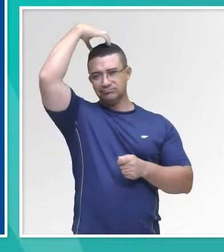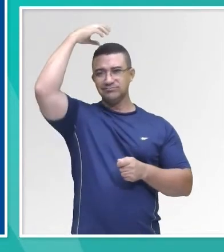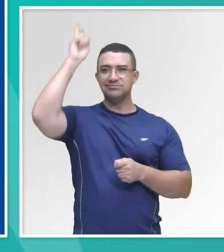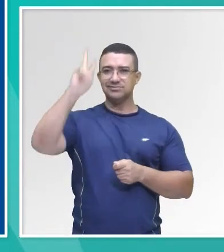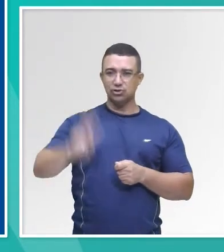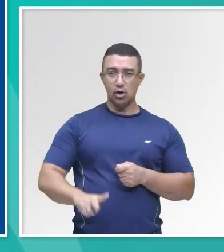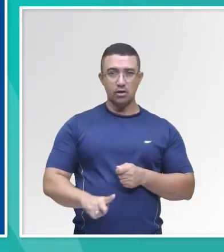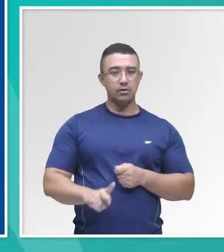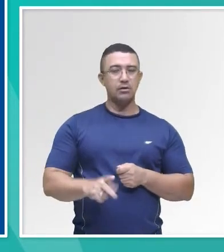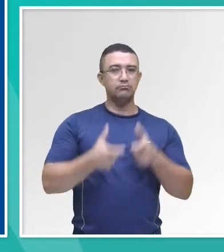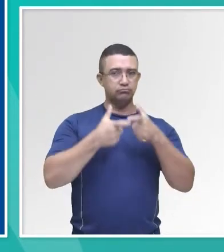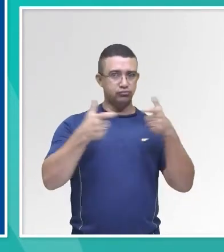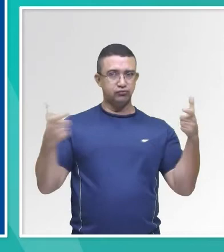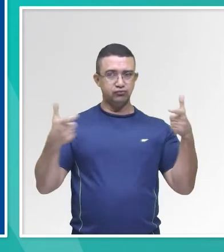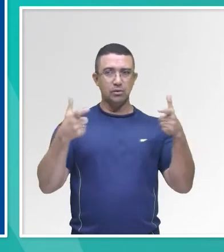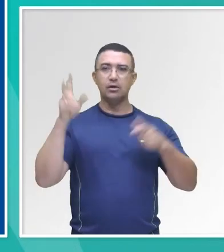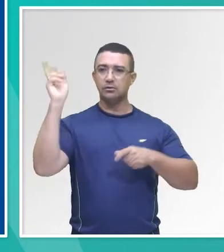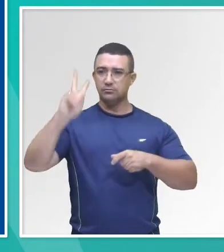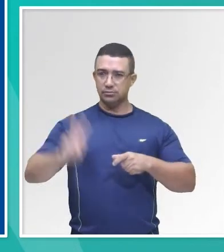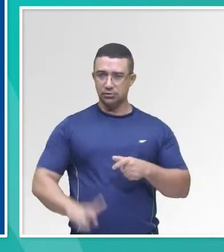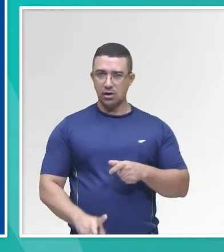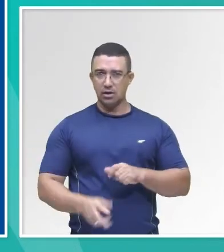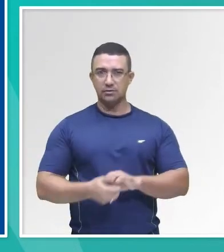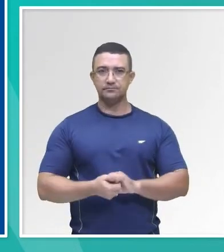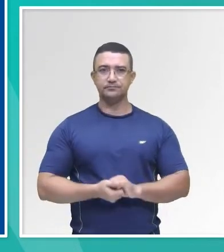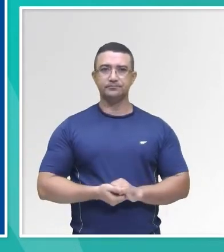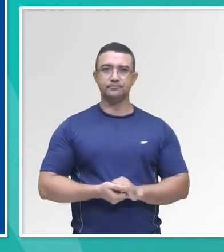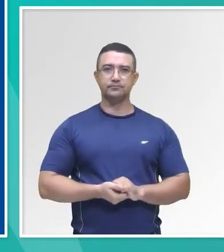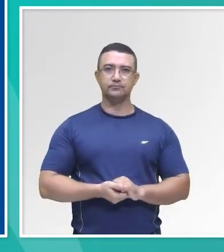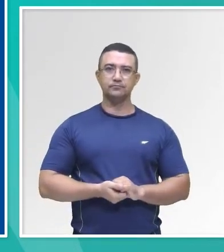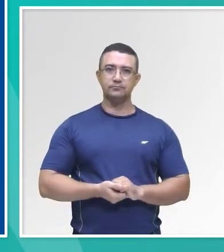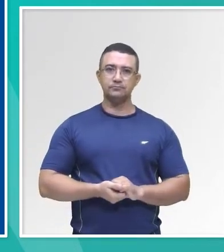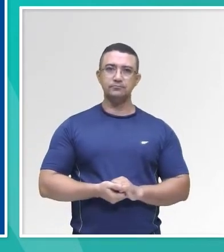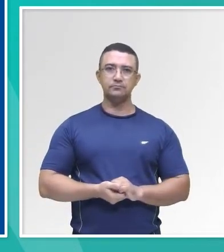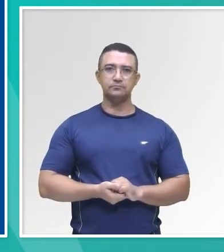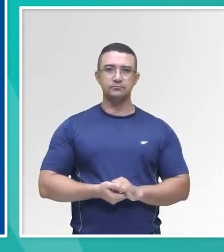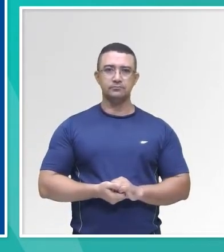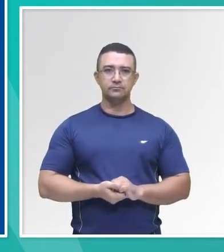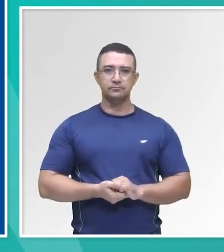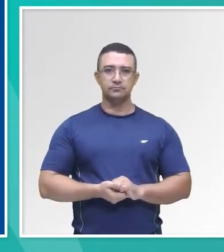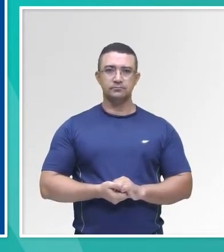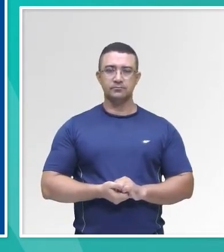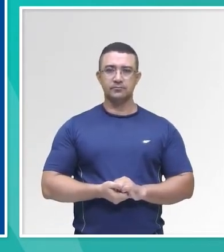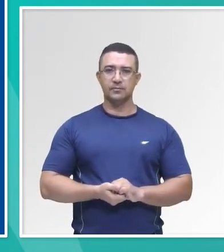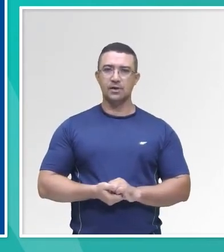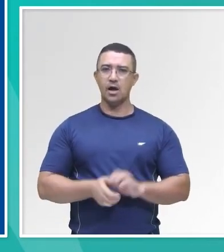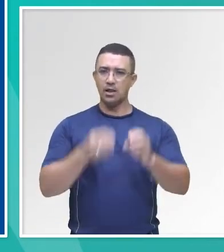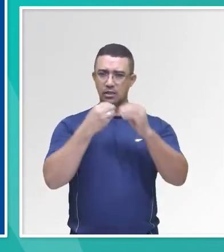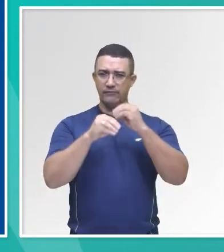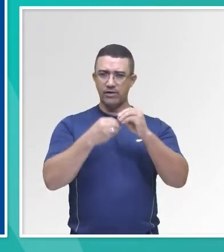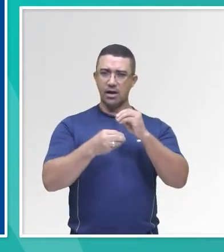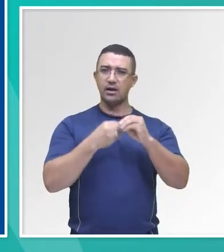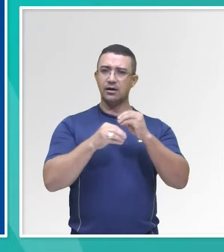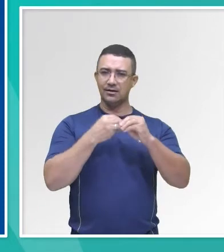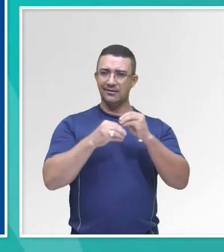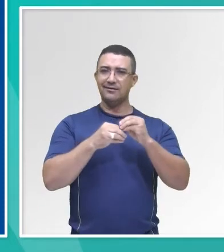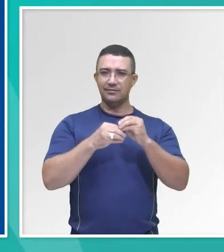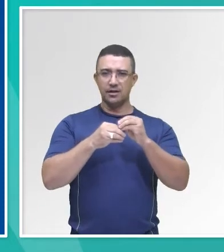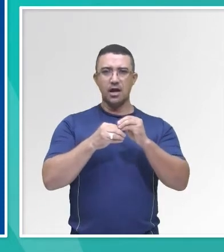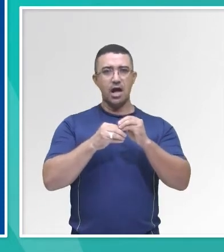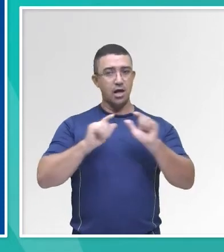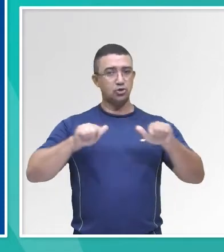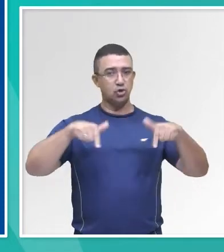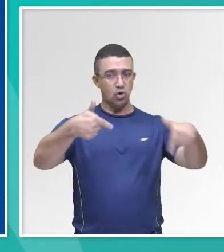ser uma narrativa mais curta, as ações se dão mais rápido. Por isso